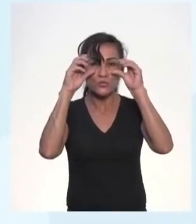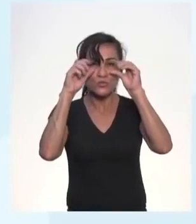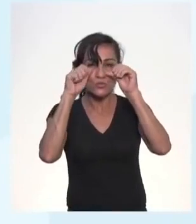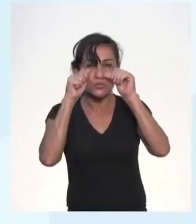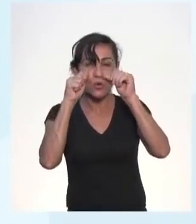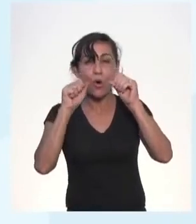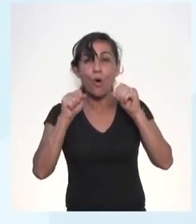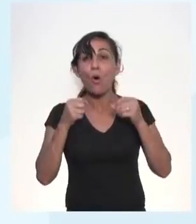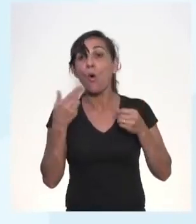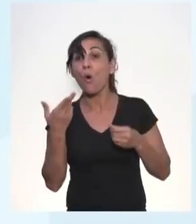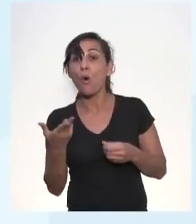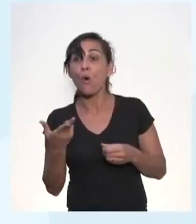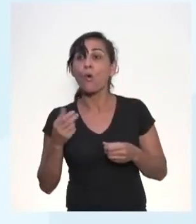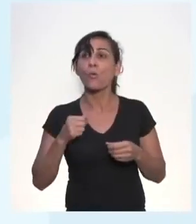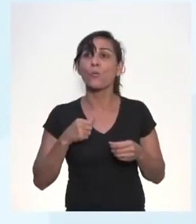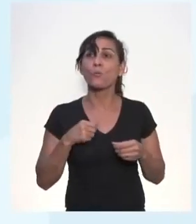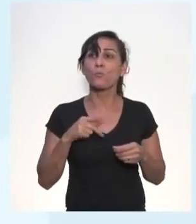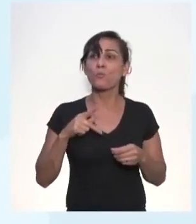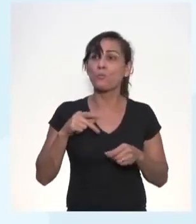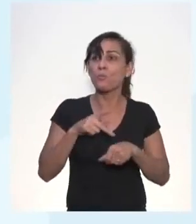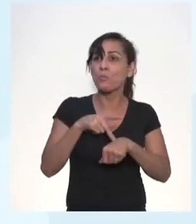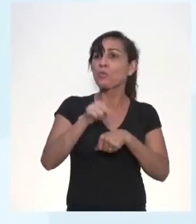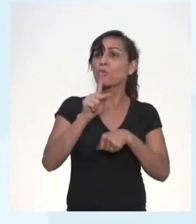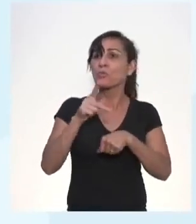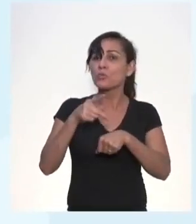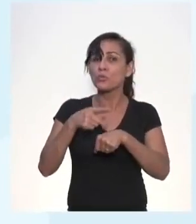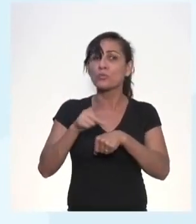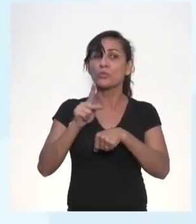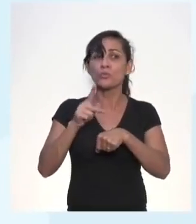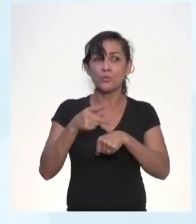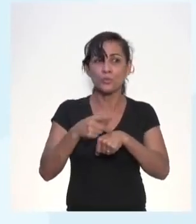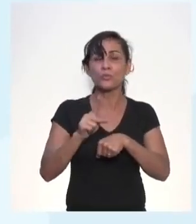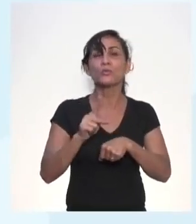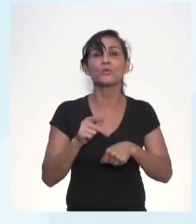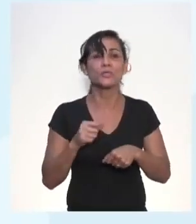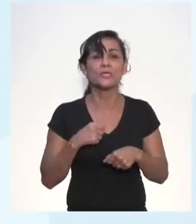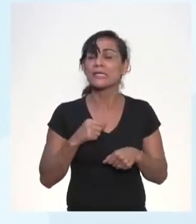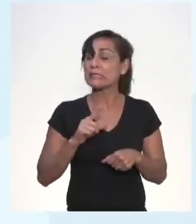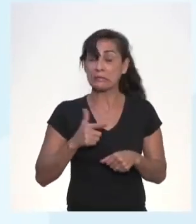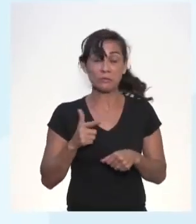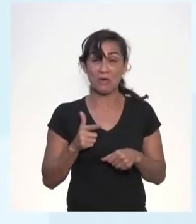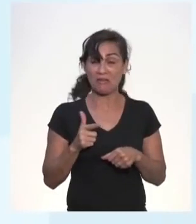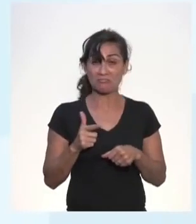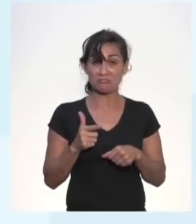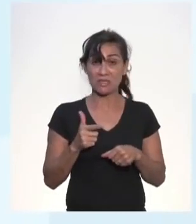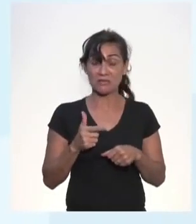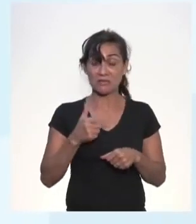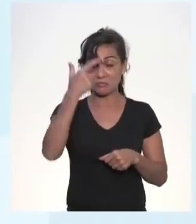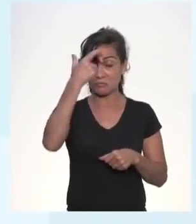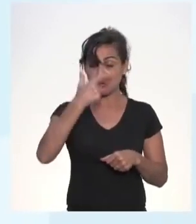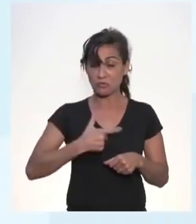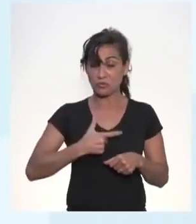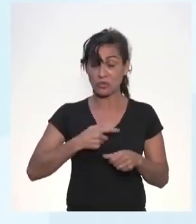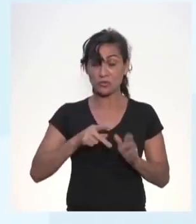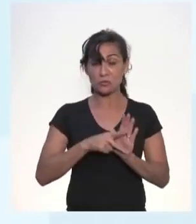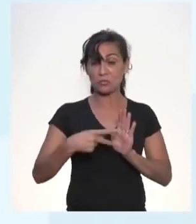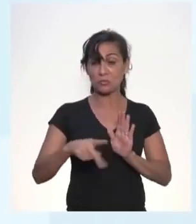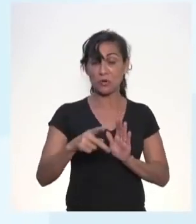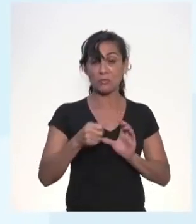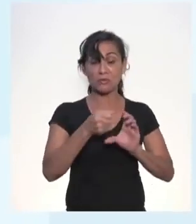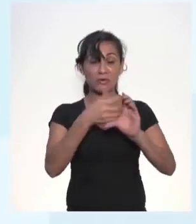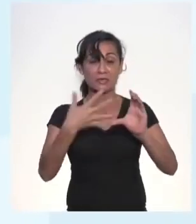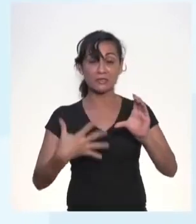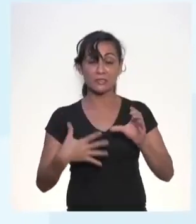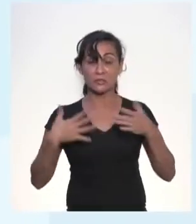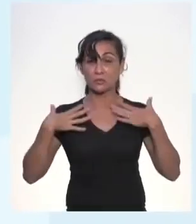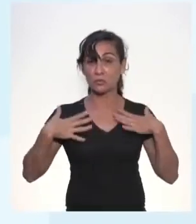tão puros, a gente pode dizer que algumas dessas não é característica física, ou não são características físicas? Eles